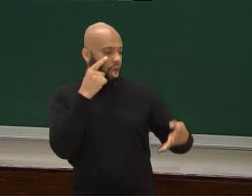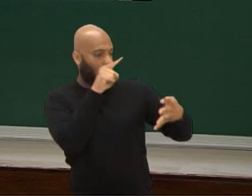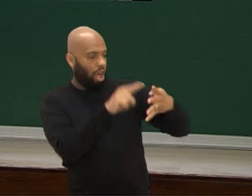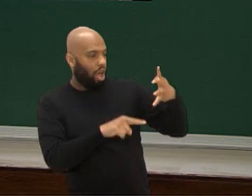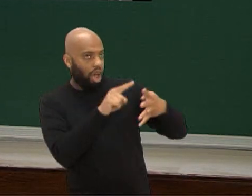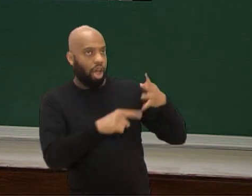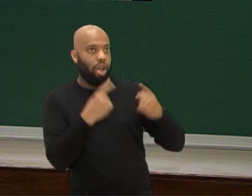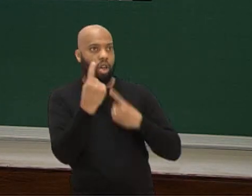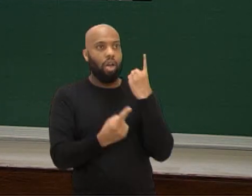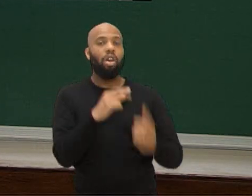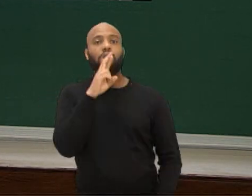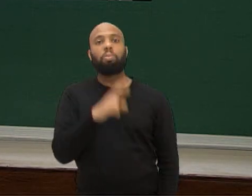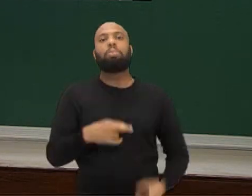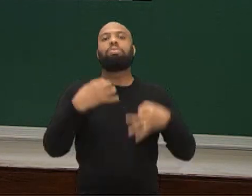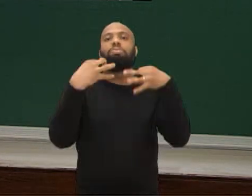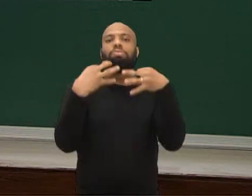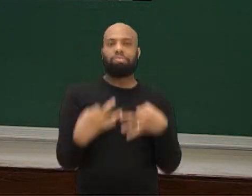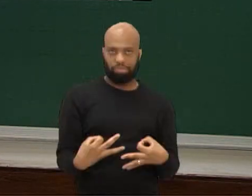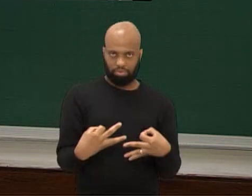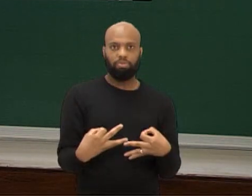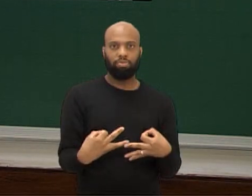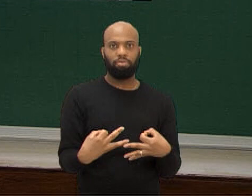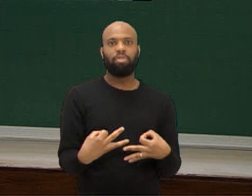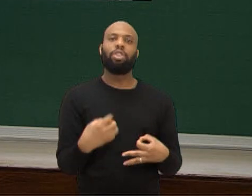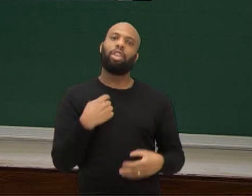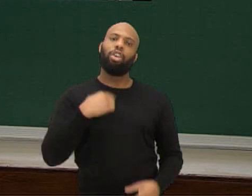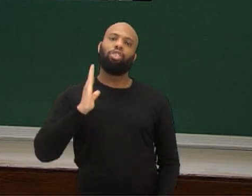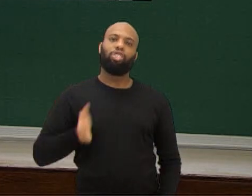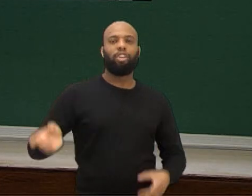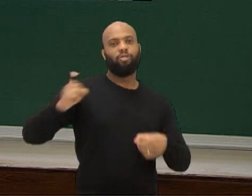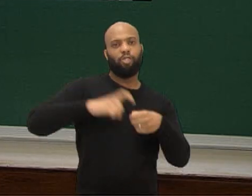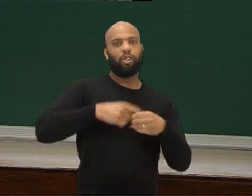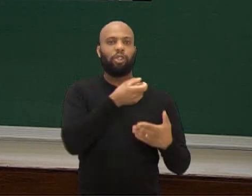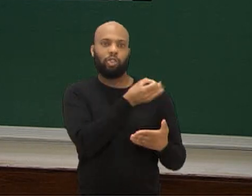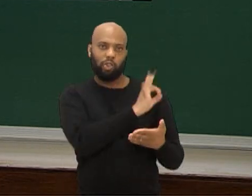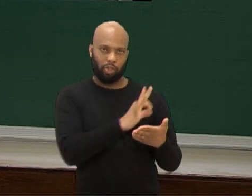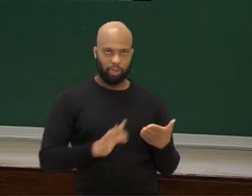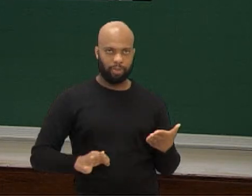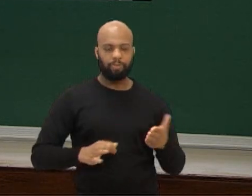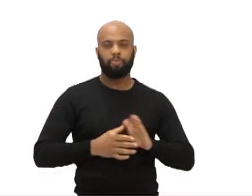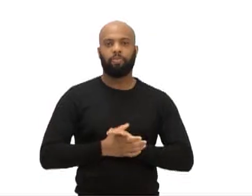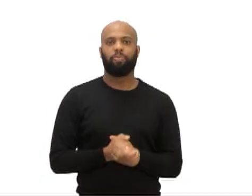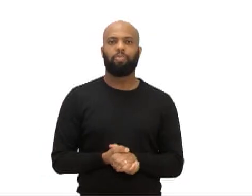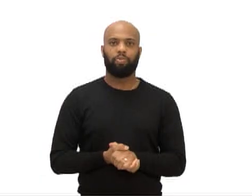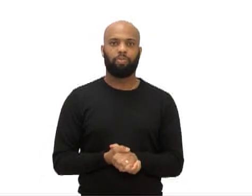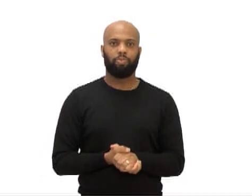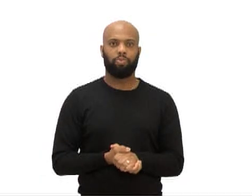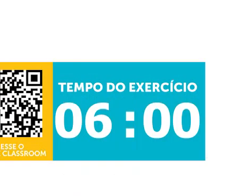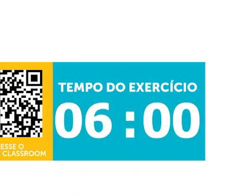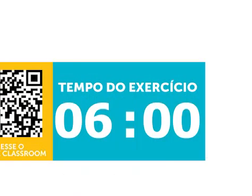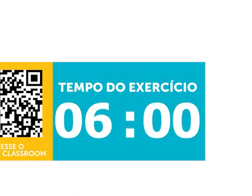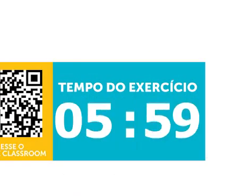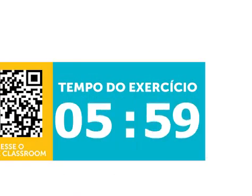a afirmação correta e a gente já volta em alguns minutos.